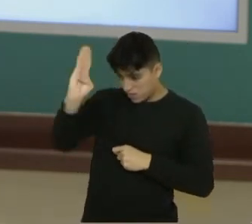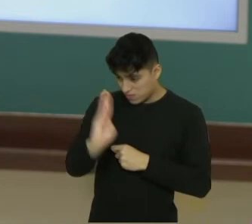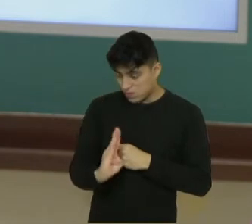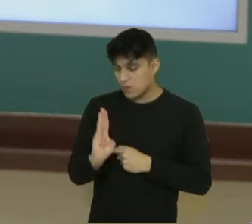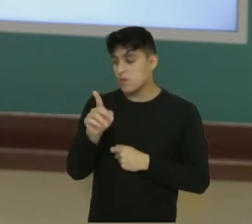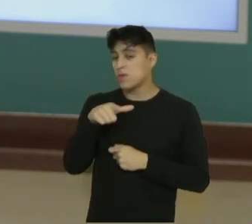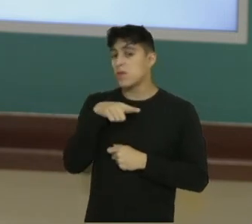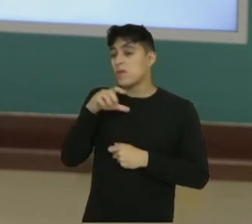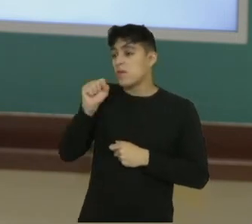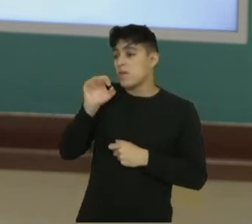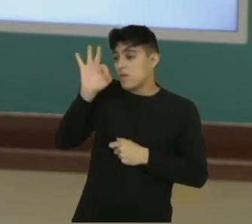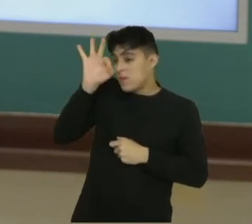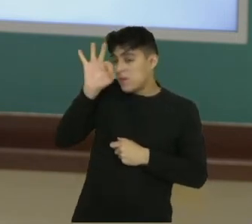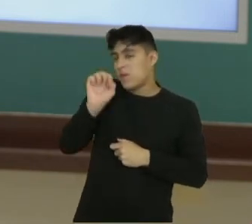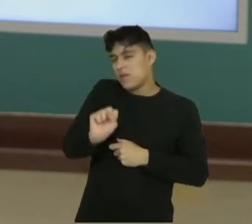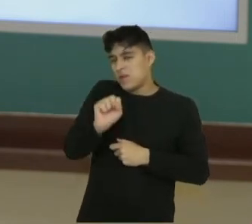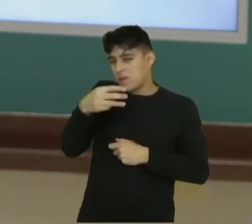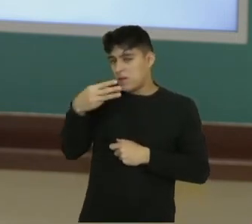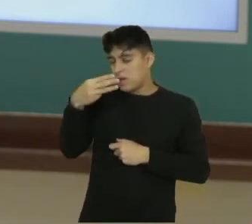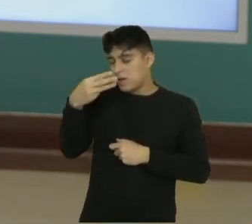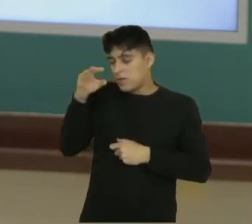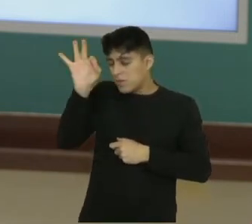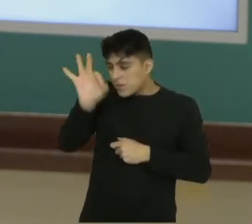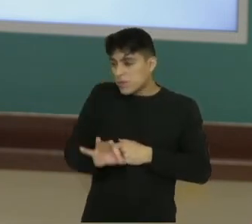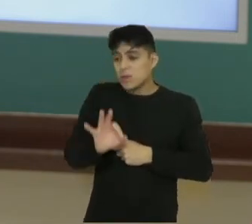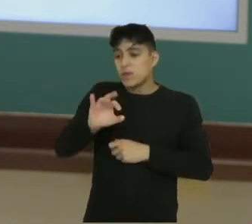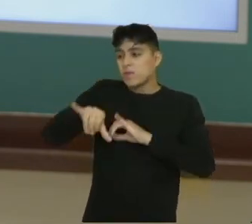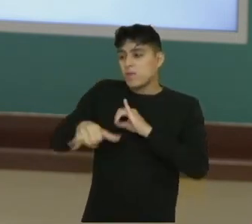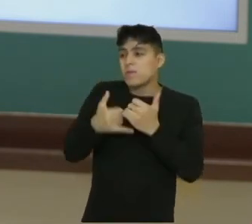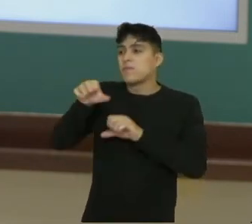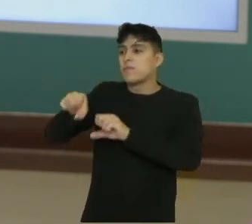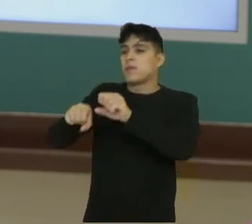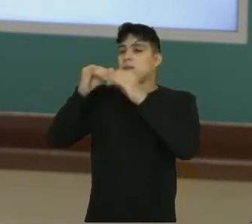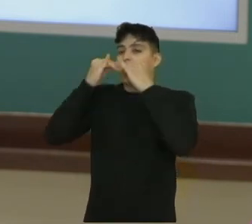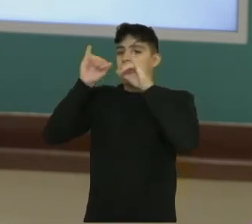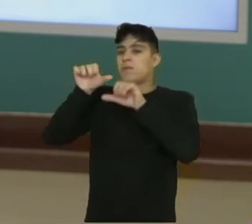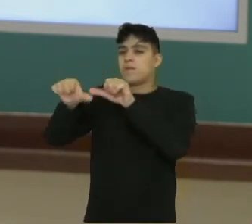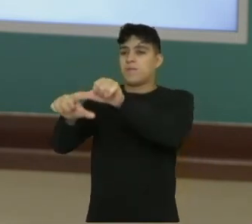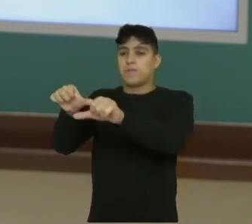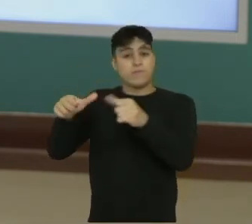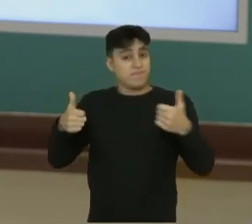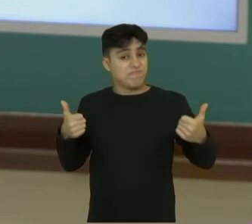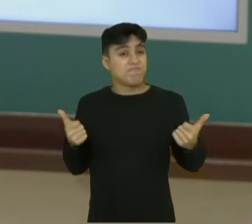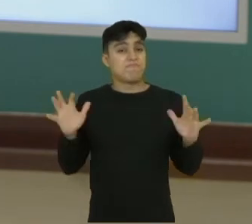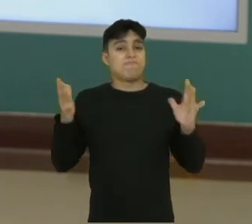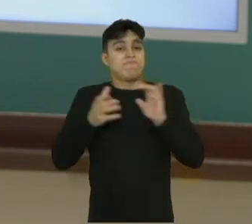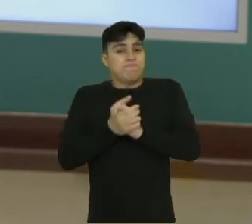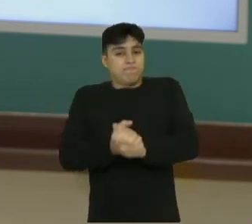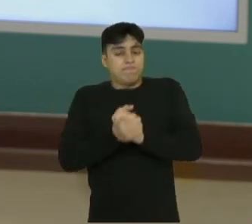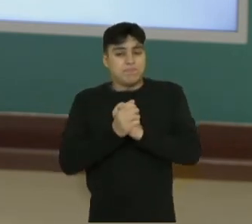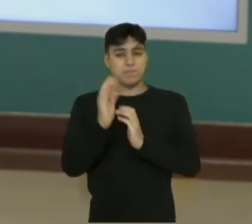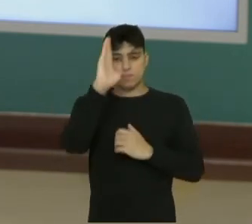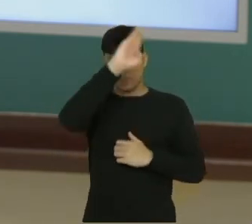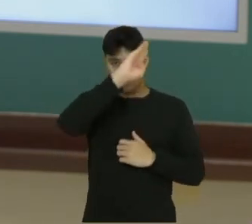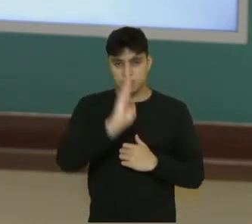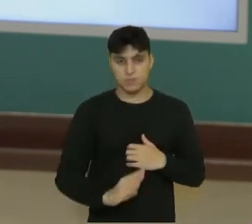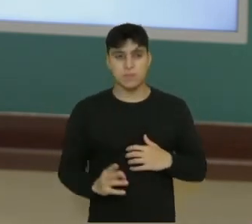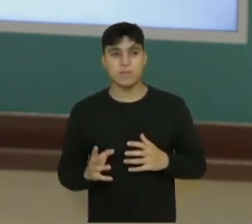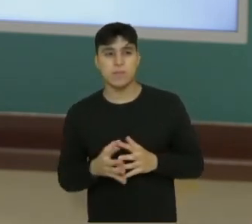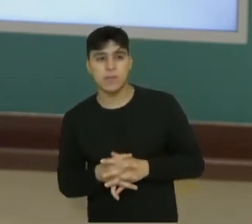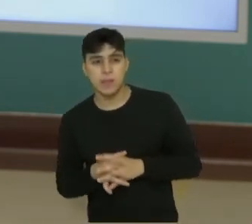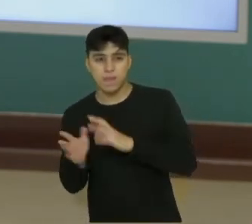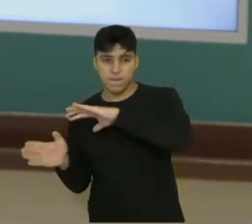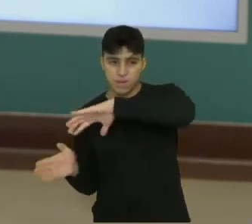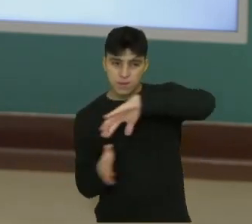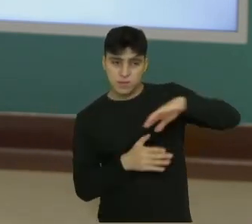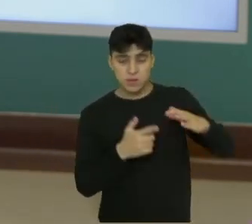praticamente 83%. Estamos de parabéns com relação a isso. Bem, olha que exercício maluco esse aqui, né? Um